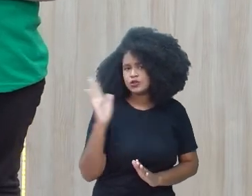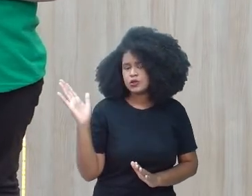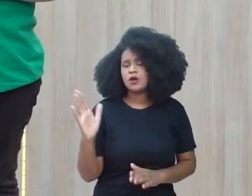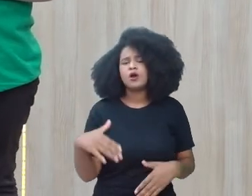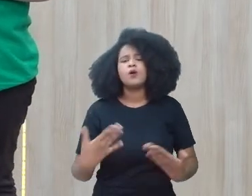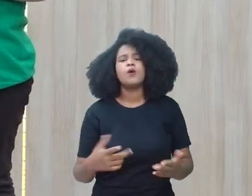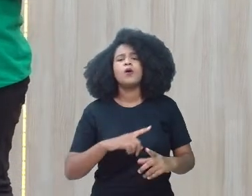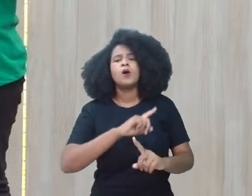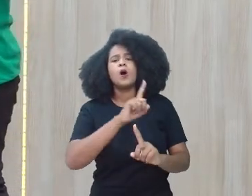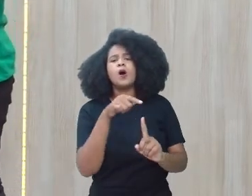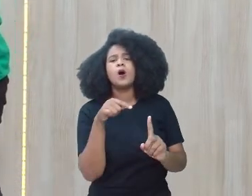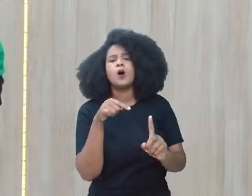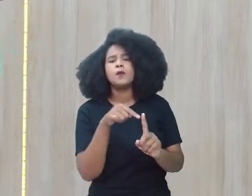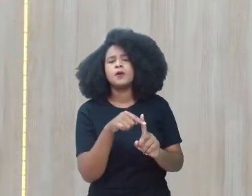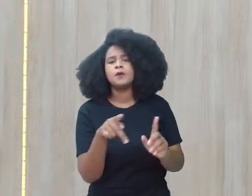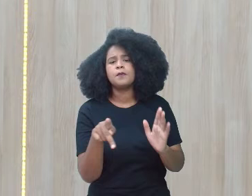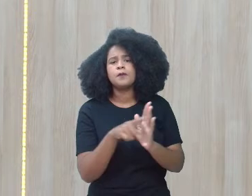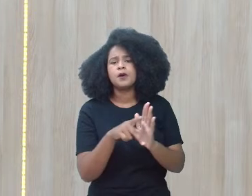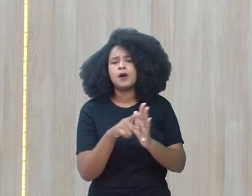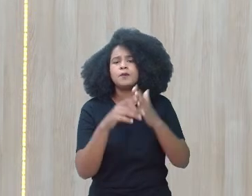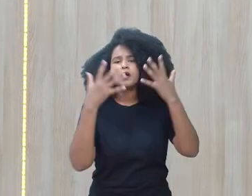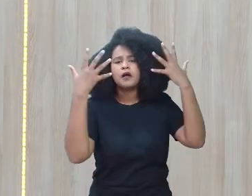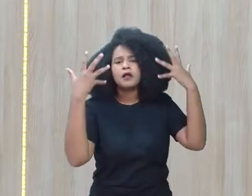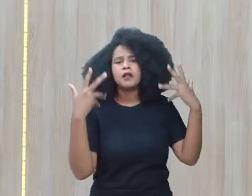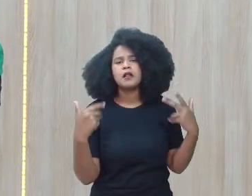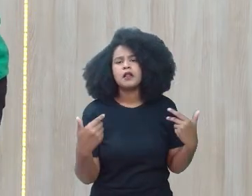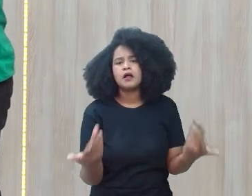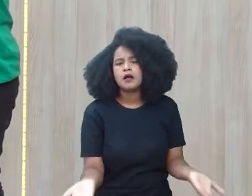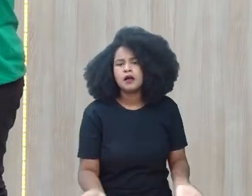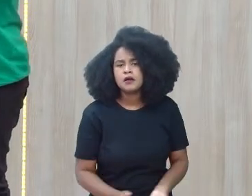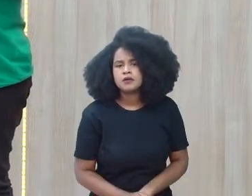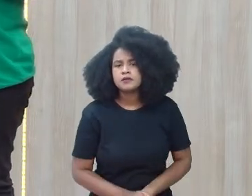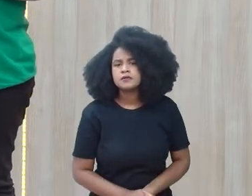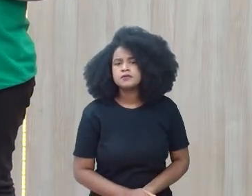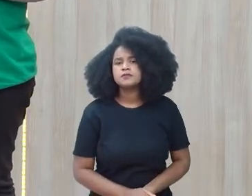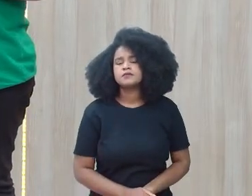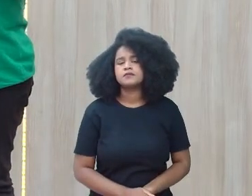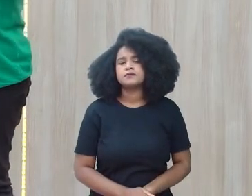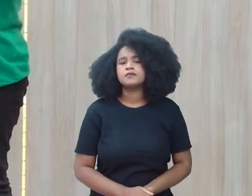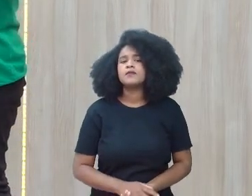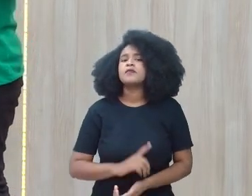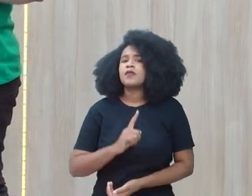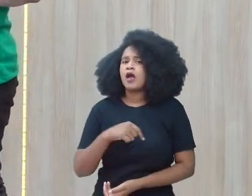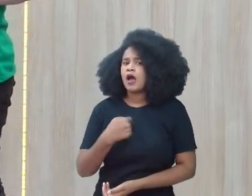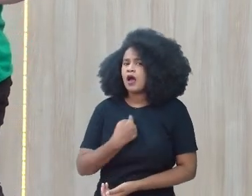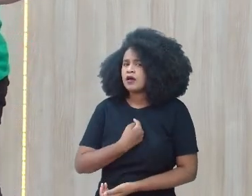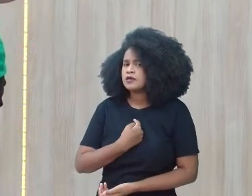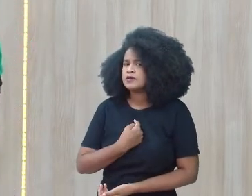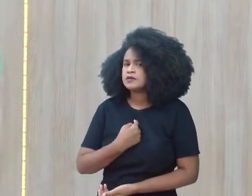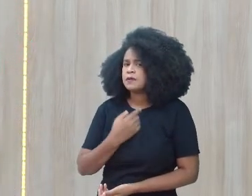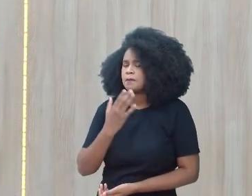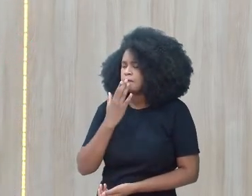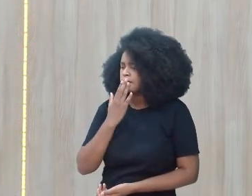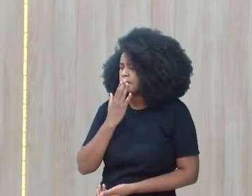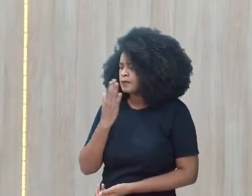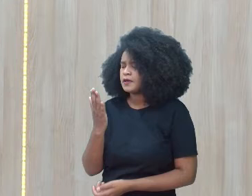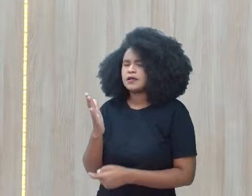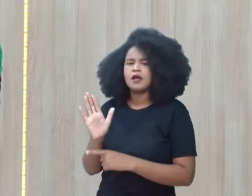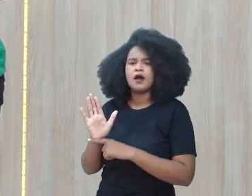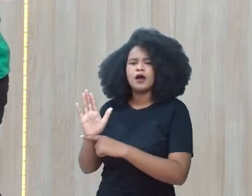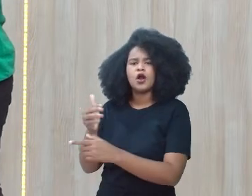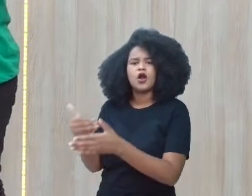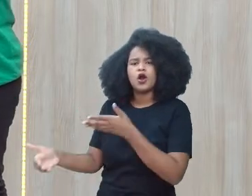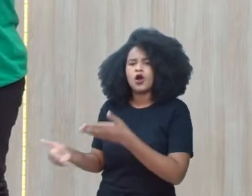do leão? Qual é a moral dessa história? Será que devemos pedir ajuda para qualquer